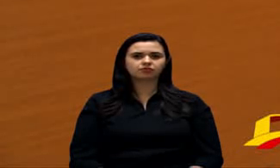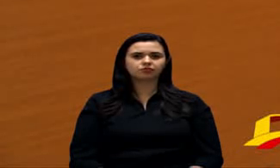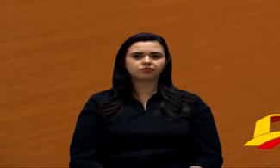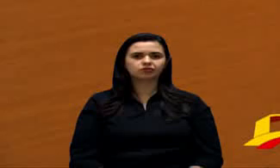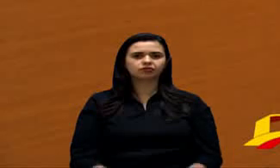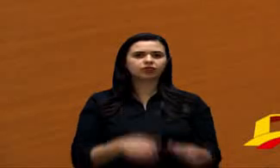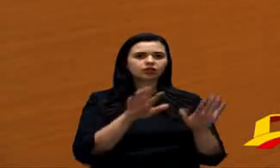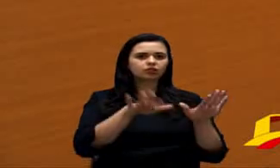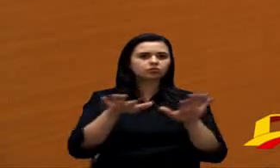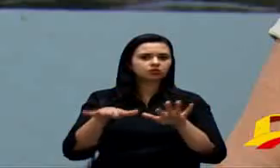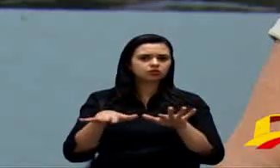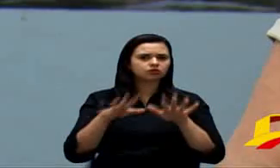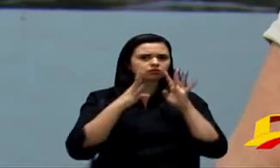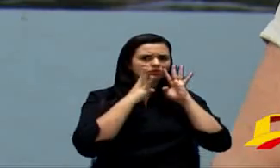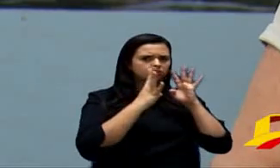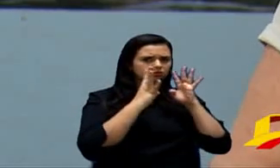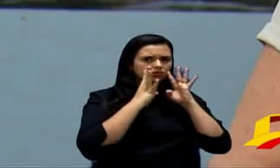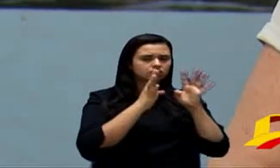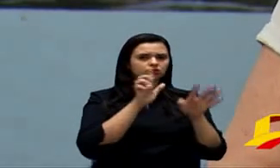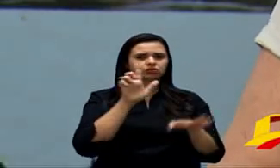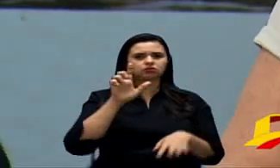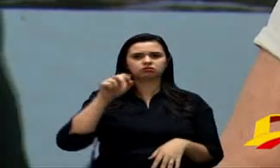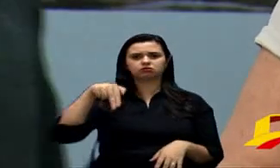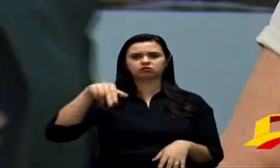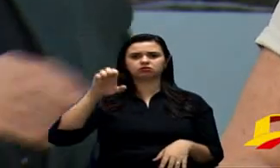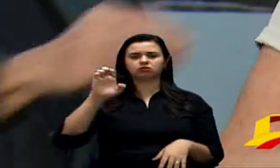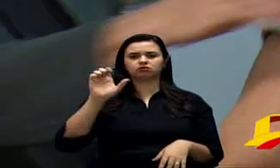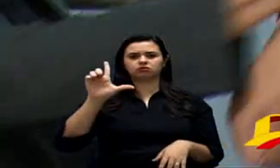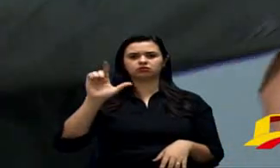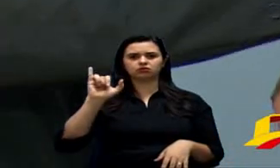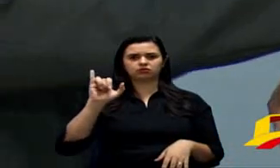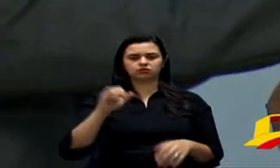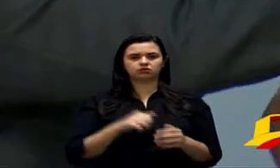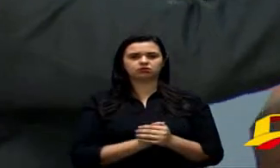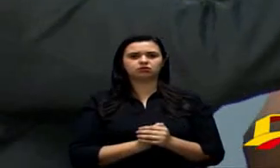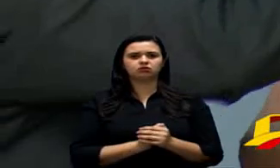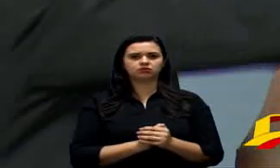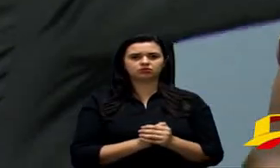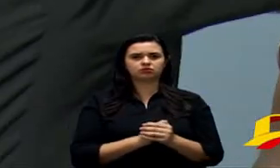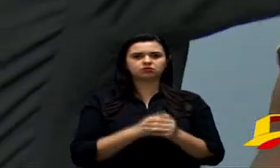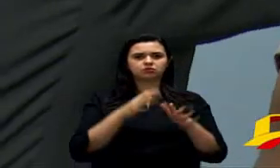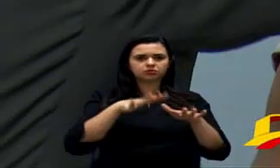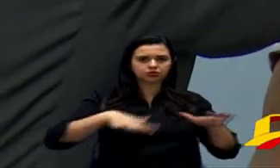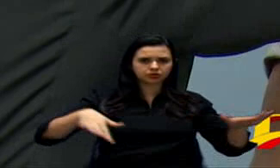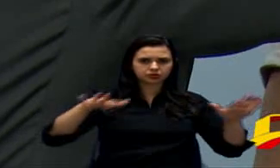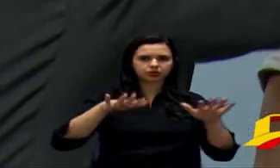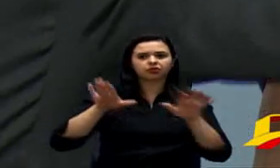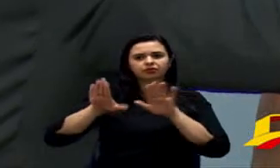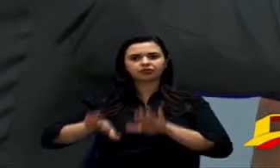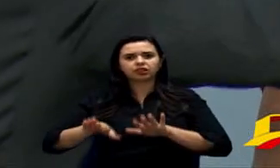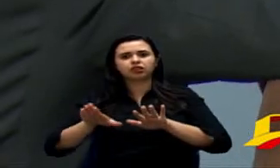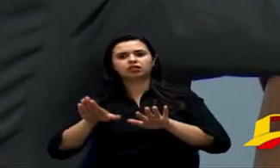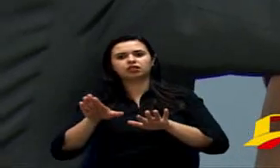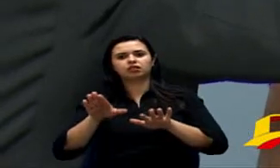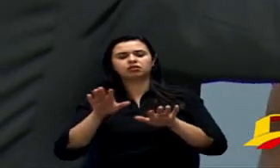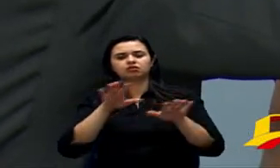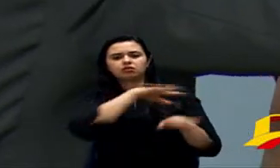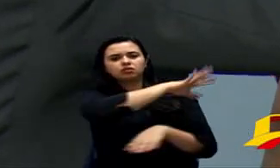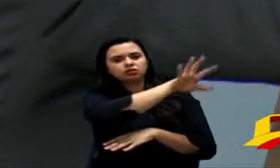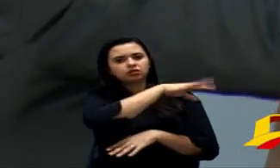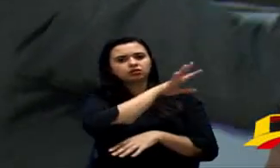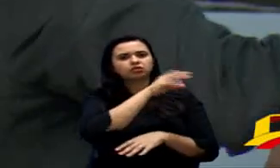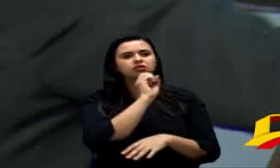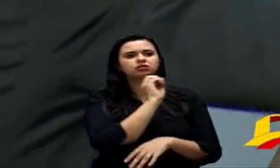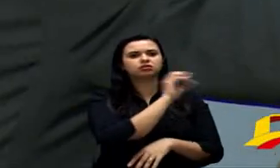Pessoal, vamos ouvir a Nelly. Pessoal, o pessoal do Fica Sandro, do Vai Embora Sandro, por favor, vamos ouvir. E